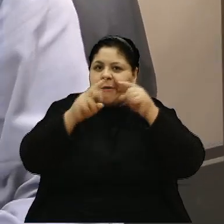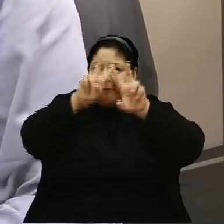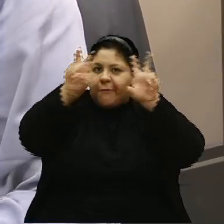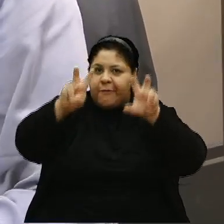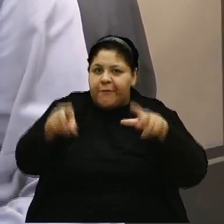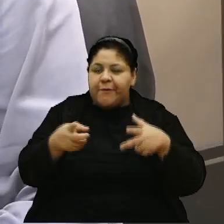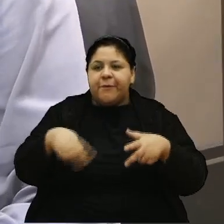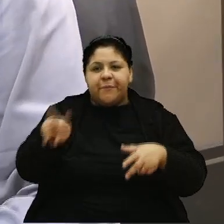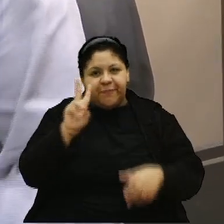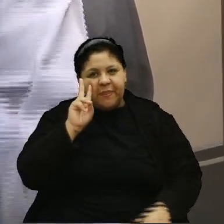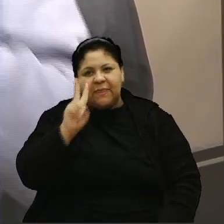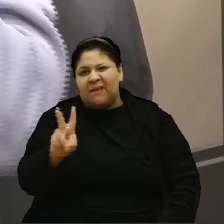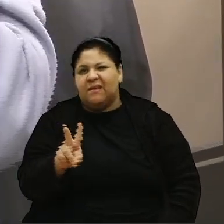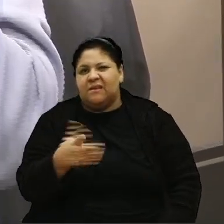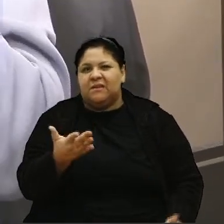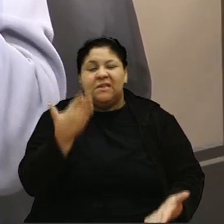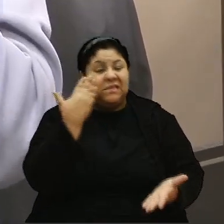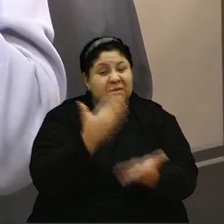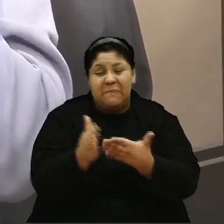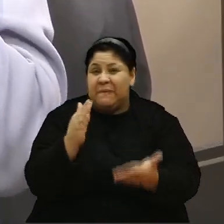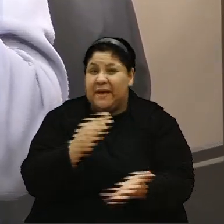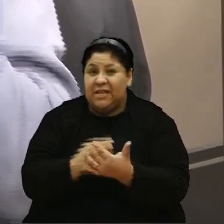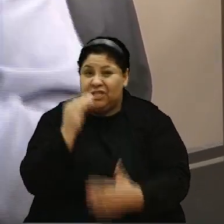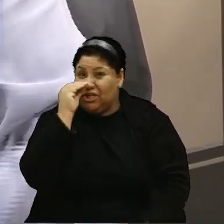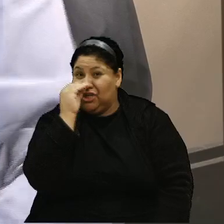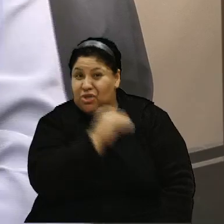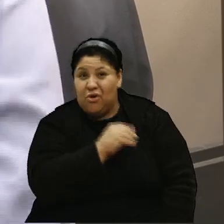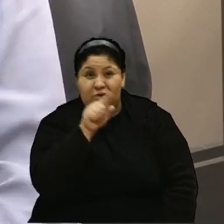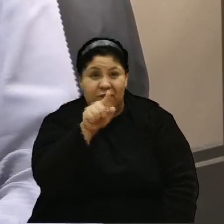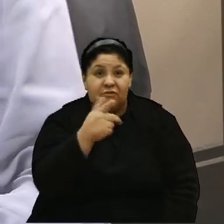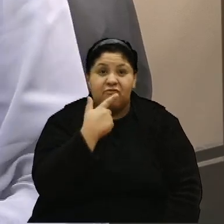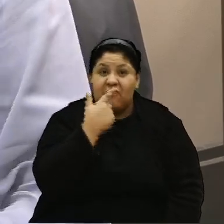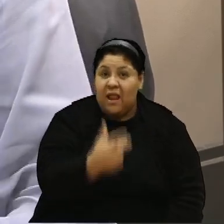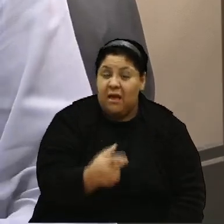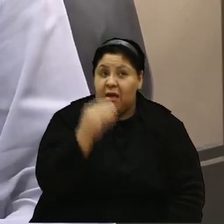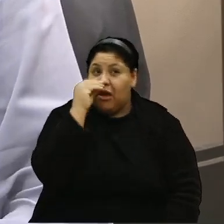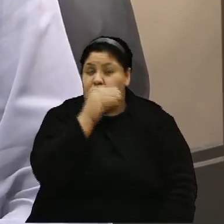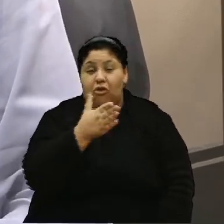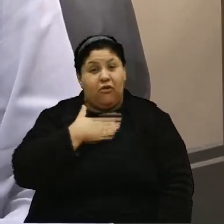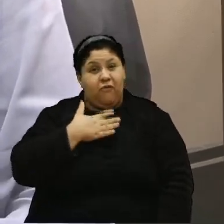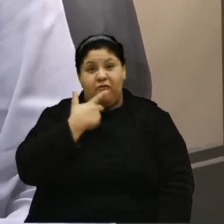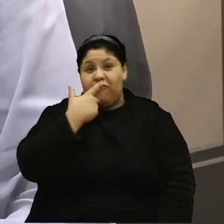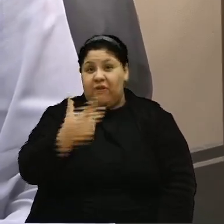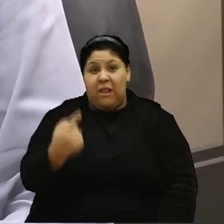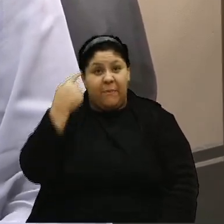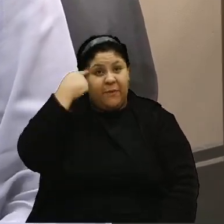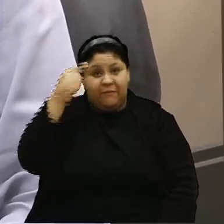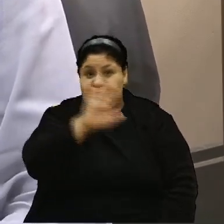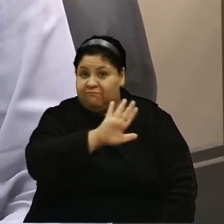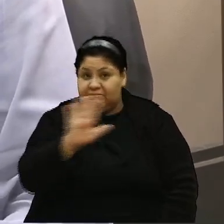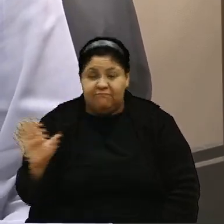vê que cada vez se enterram mais, não dão bola para o que tu fala, vereadora, não dão bola para o que eu falo, para nossas ideias,